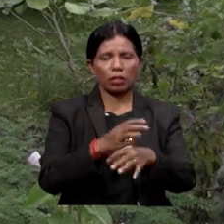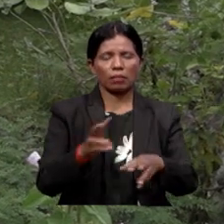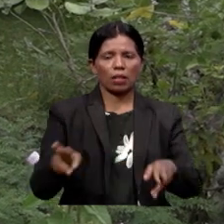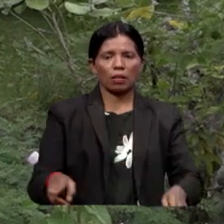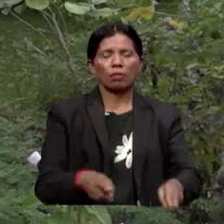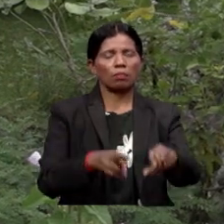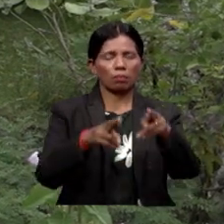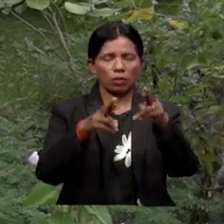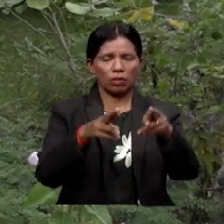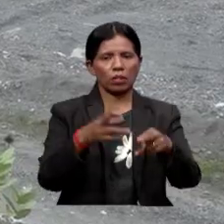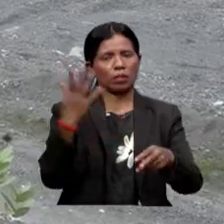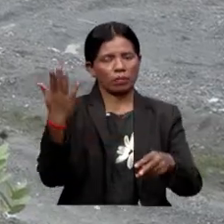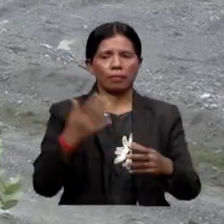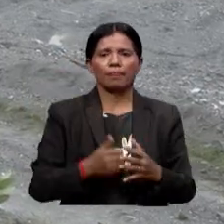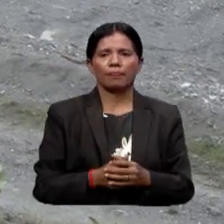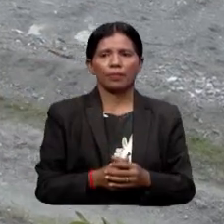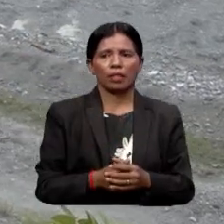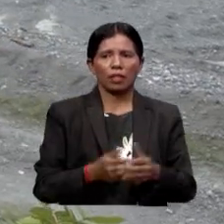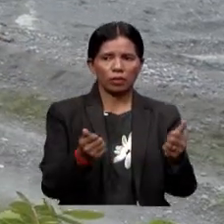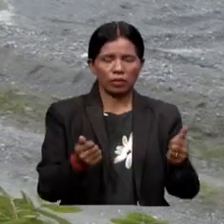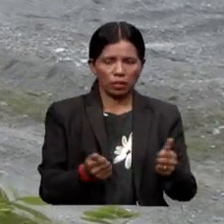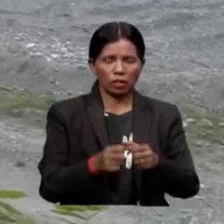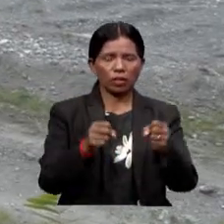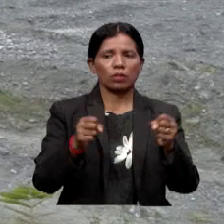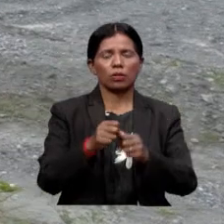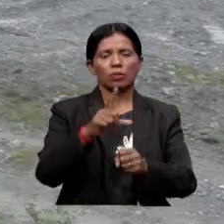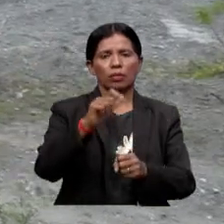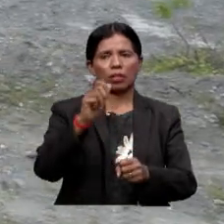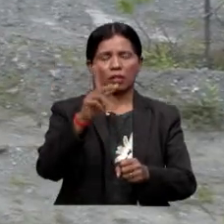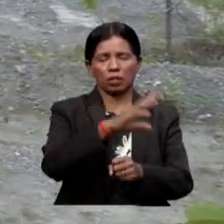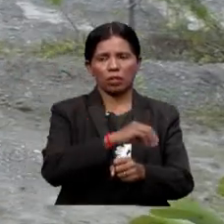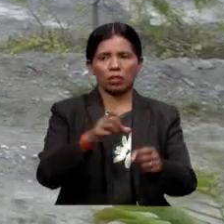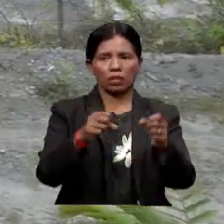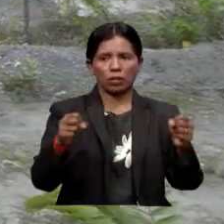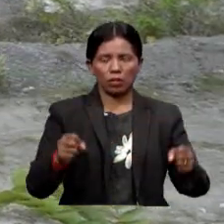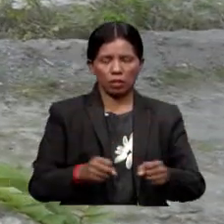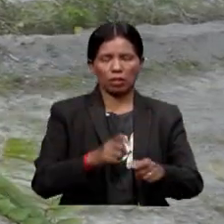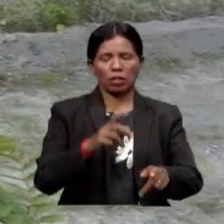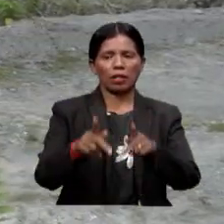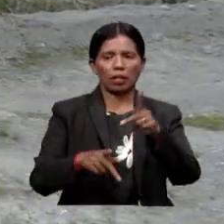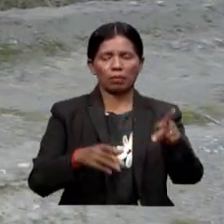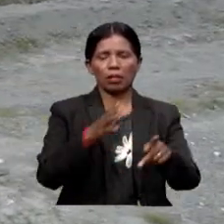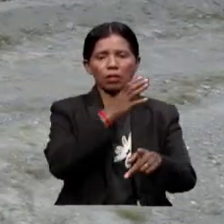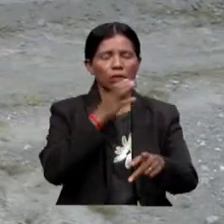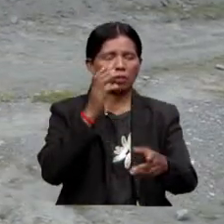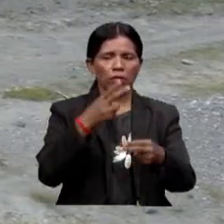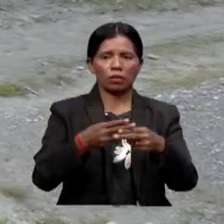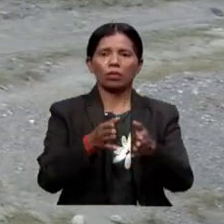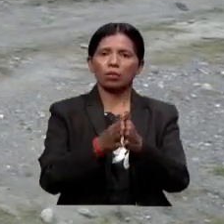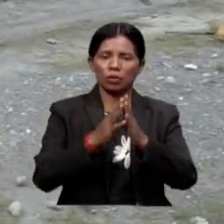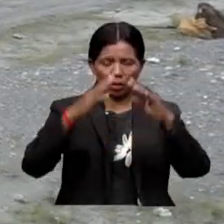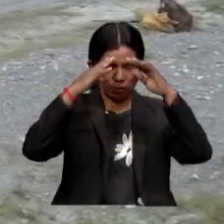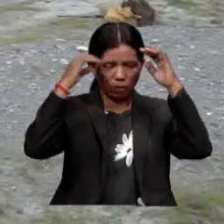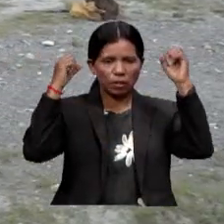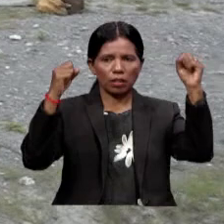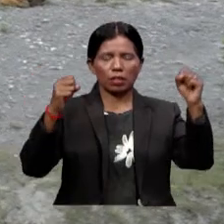no irrigação Granem. Autoridade local Suku Laikore, no Suku Ailili, lure povo agricultor Ninaran, Husba Presidente da